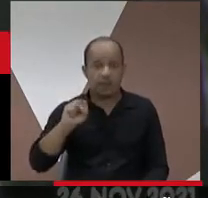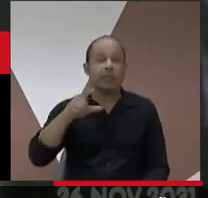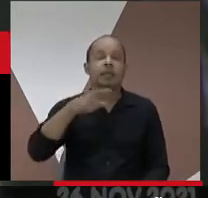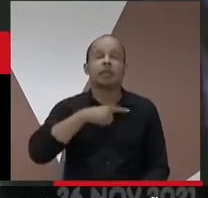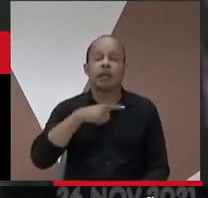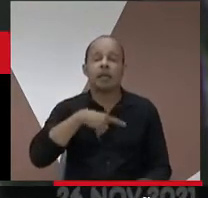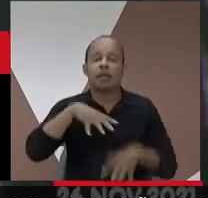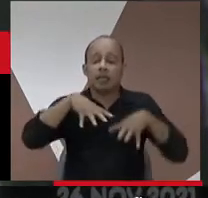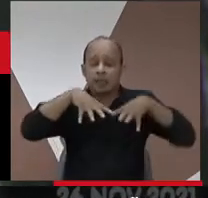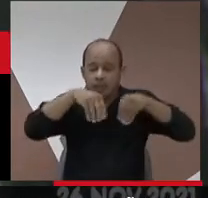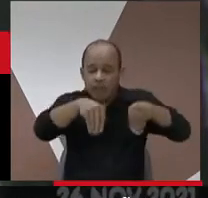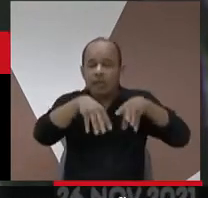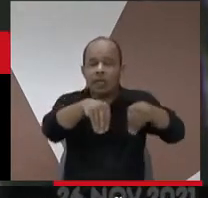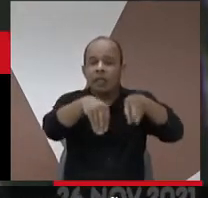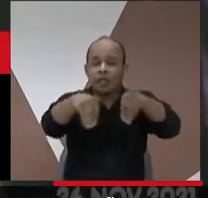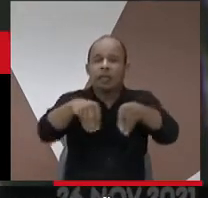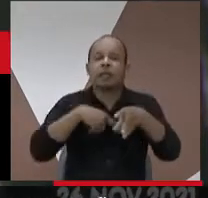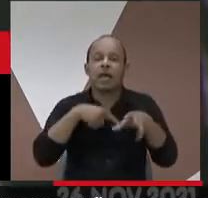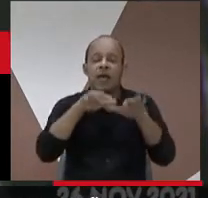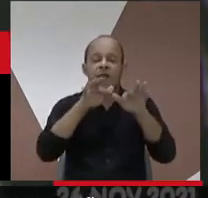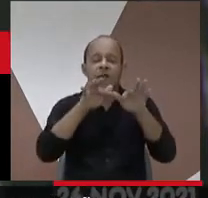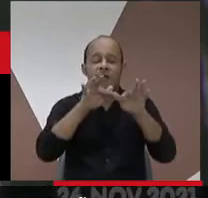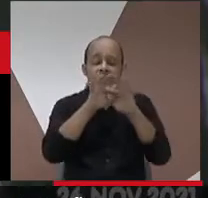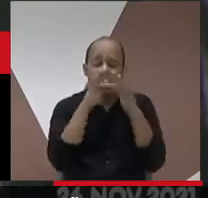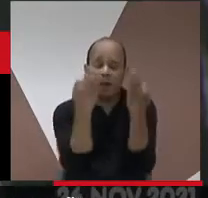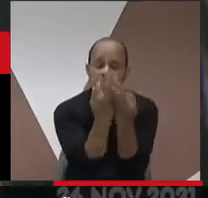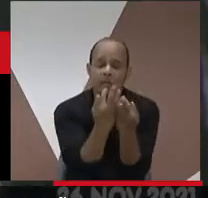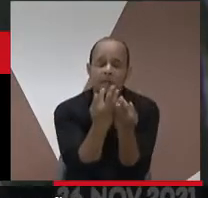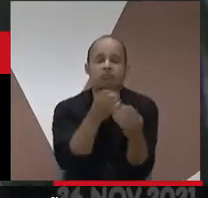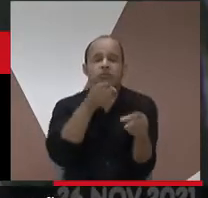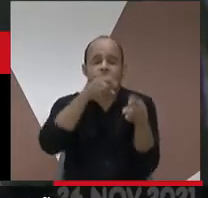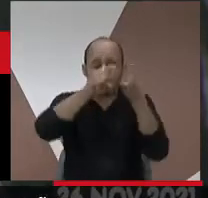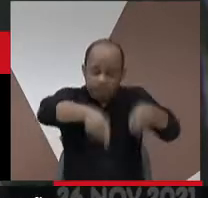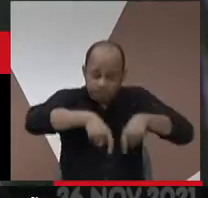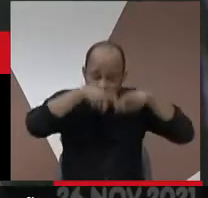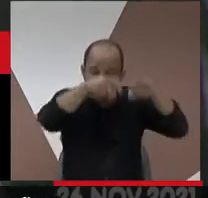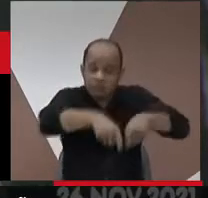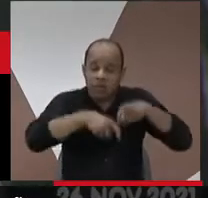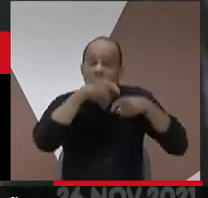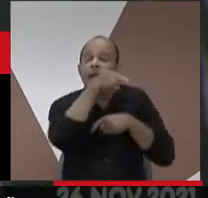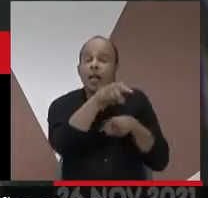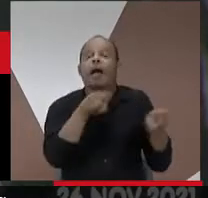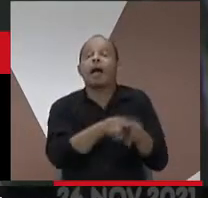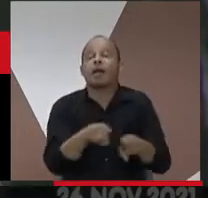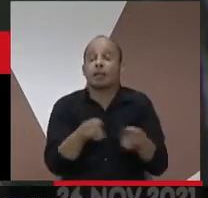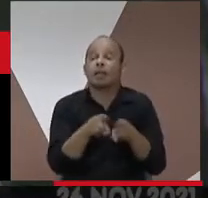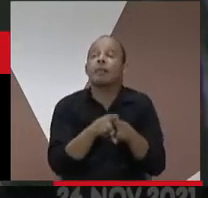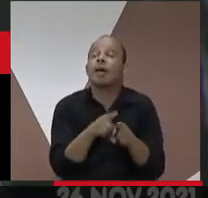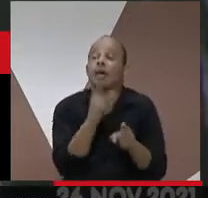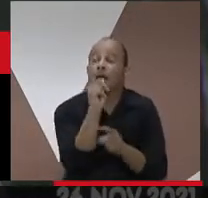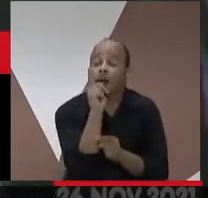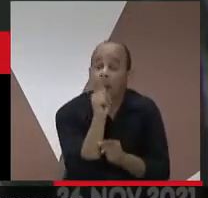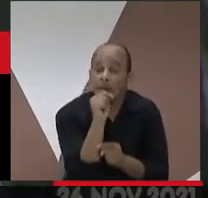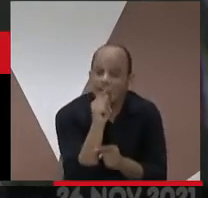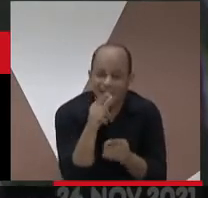agricultores, né, agricultura familiar e também de piscicultura. Então, a economia do local será